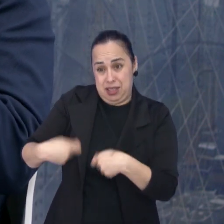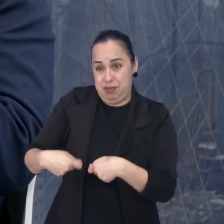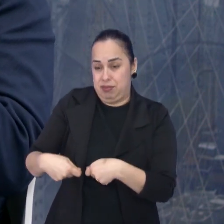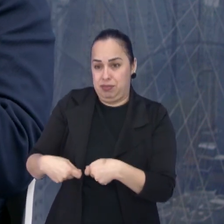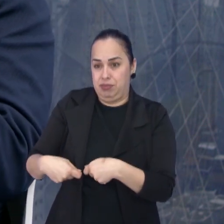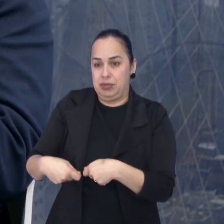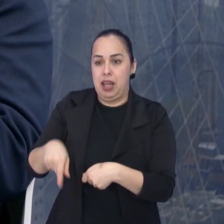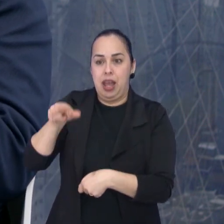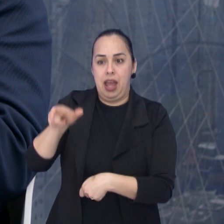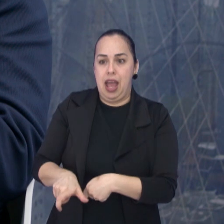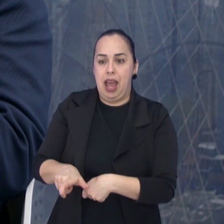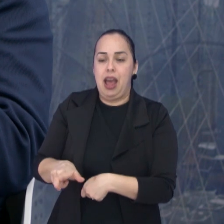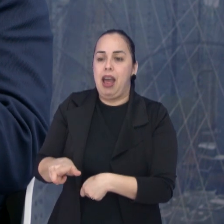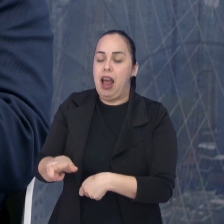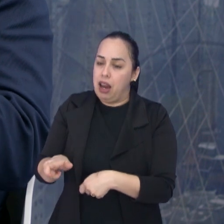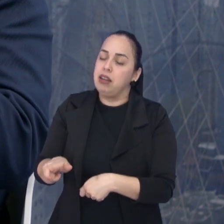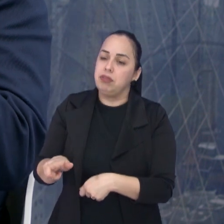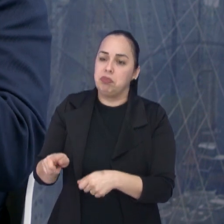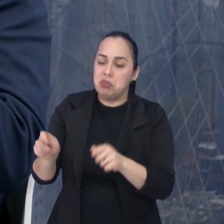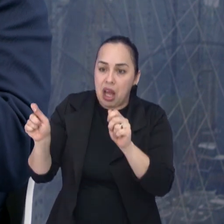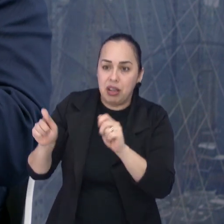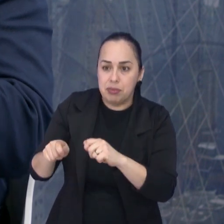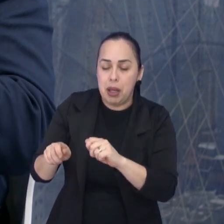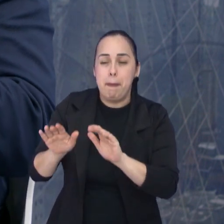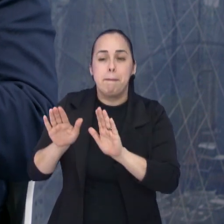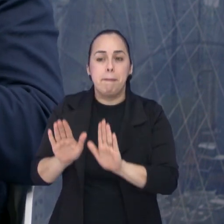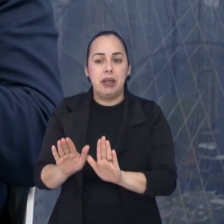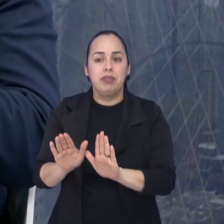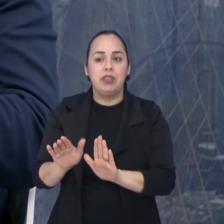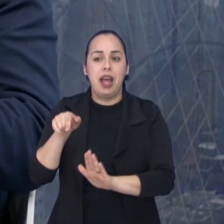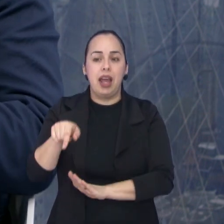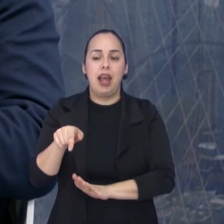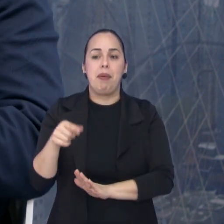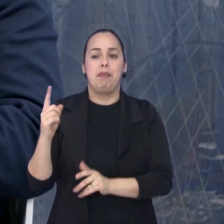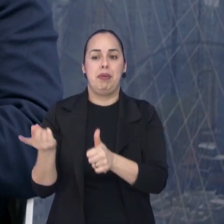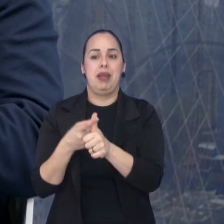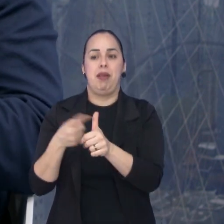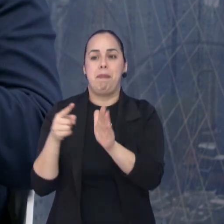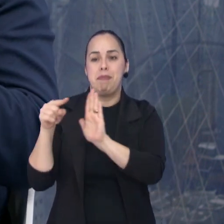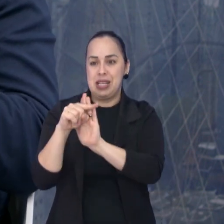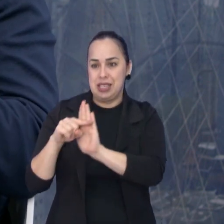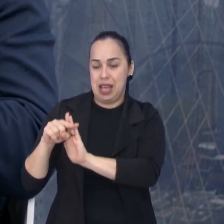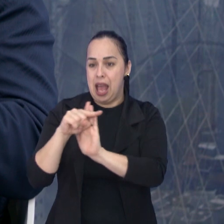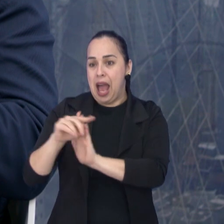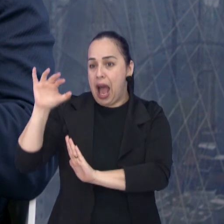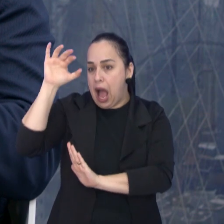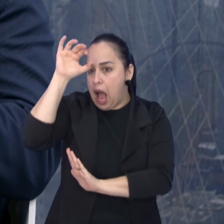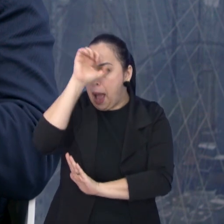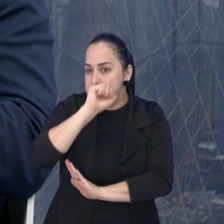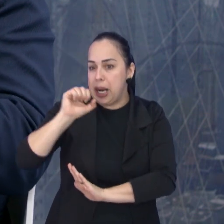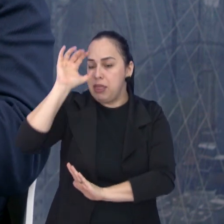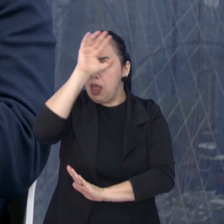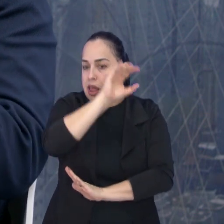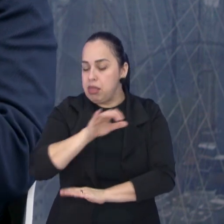é demérito nem vergonha. A questão ela foi pesquisar, ela foi aprender a respeito do